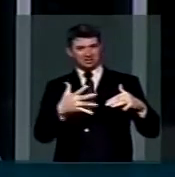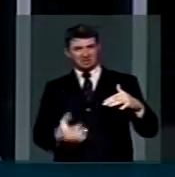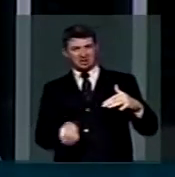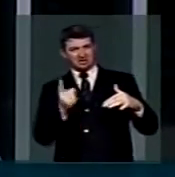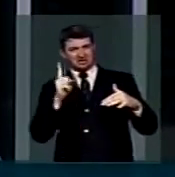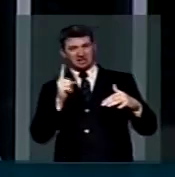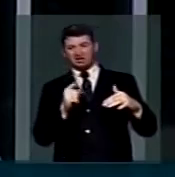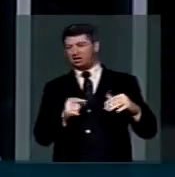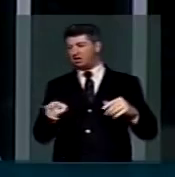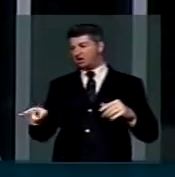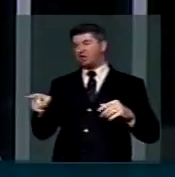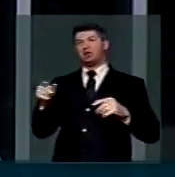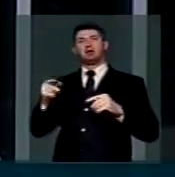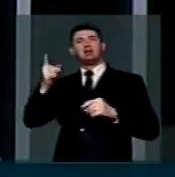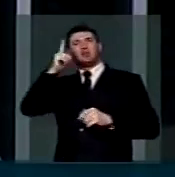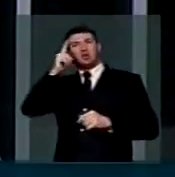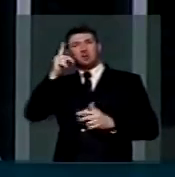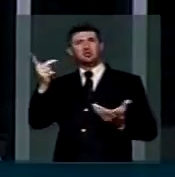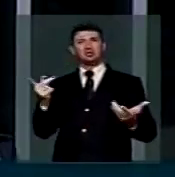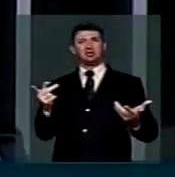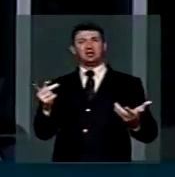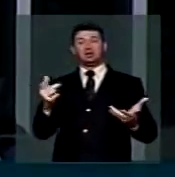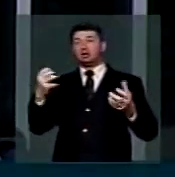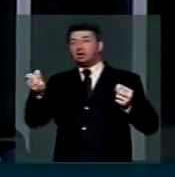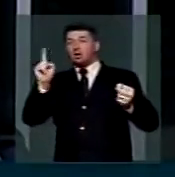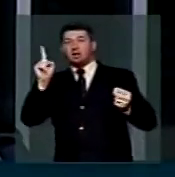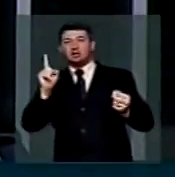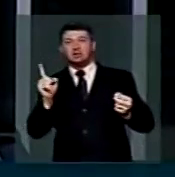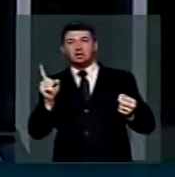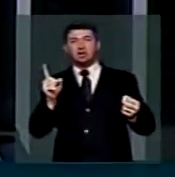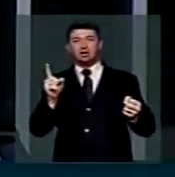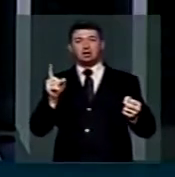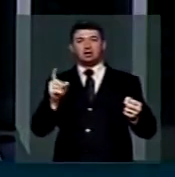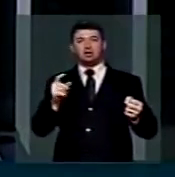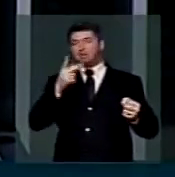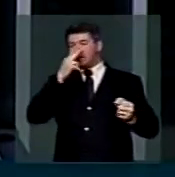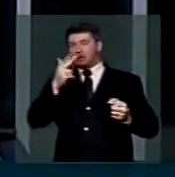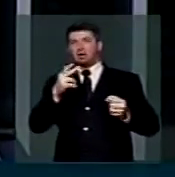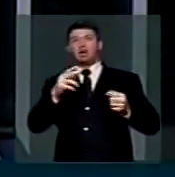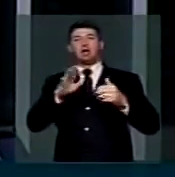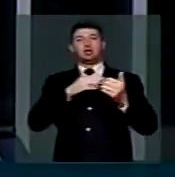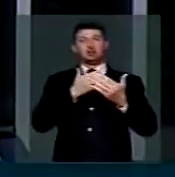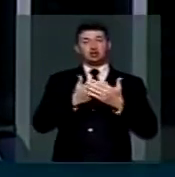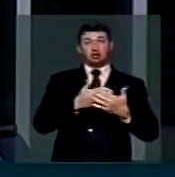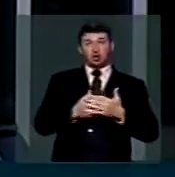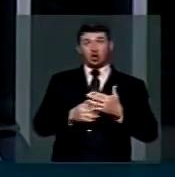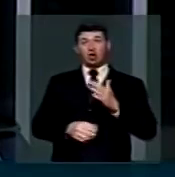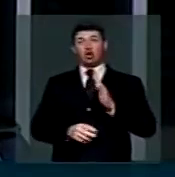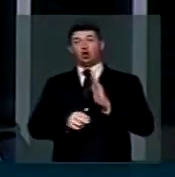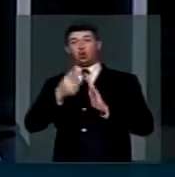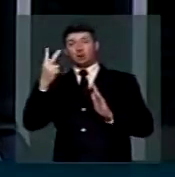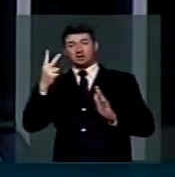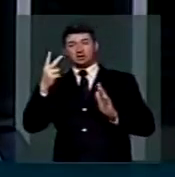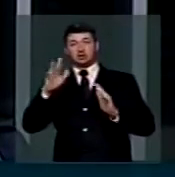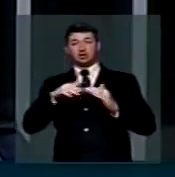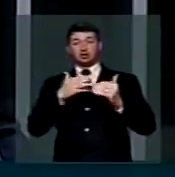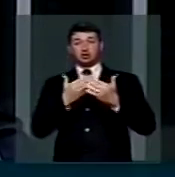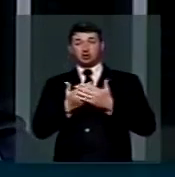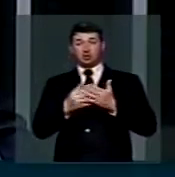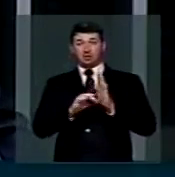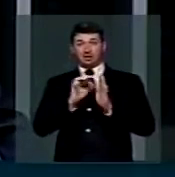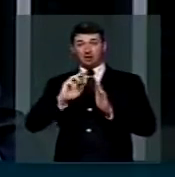assistimos diariamente. Não aceitam uma escola, muitas vezes, cobrar uma matrícula dobrada, uma escola particular,